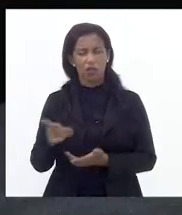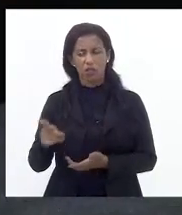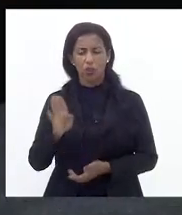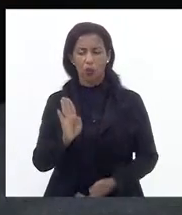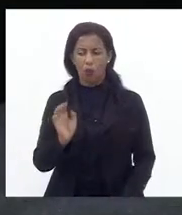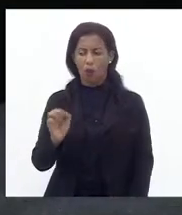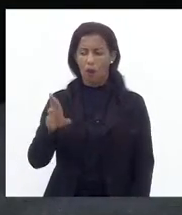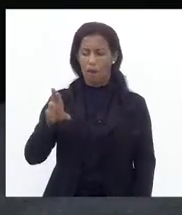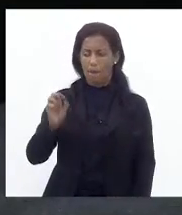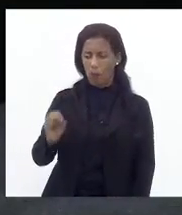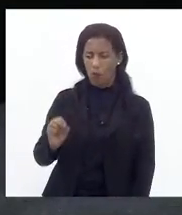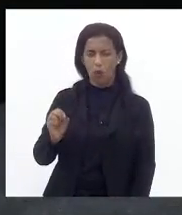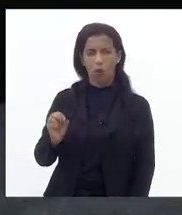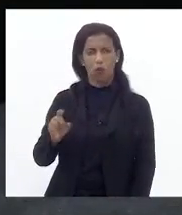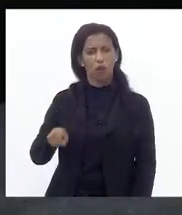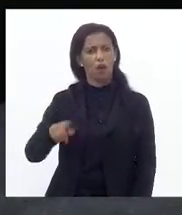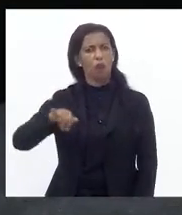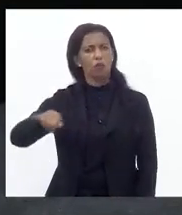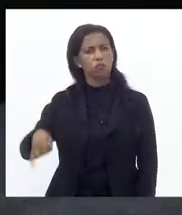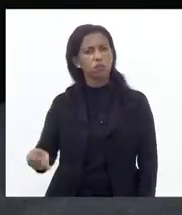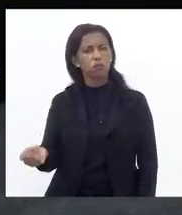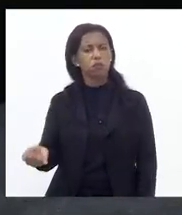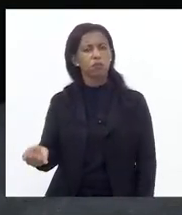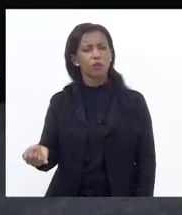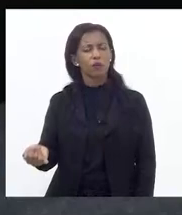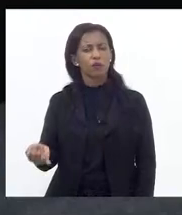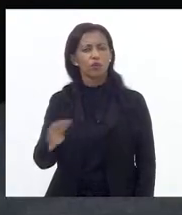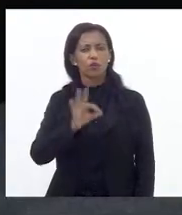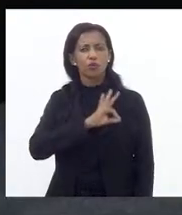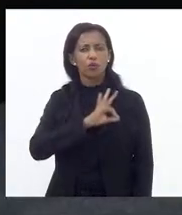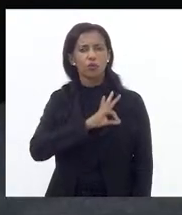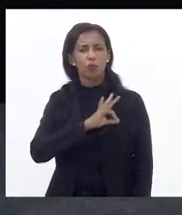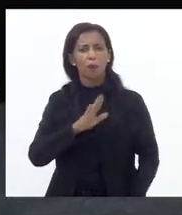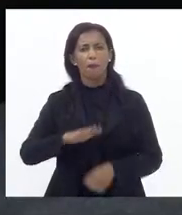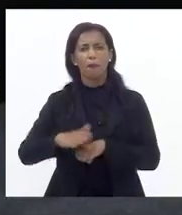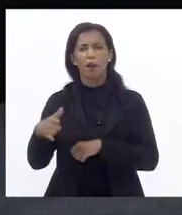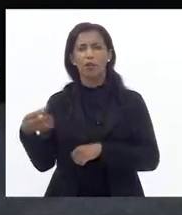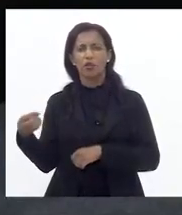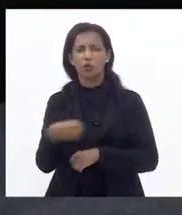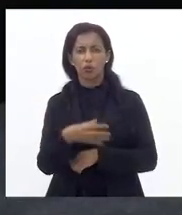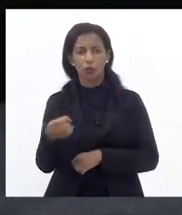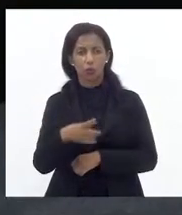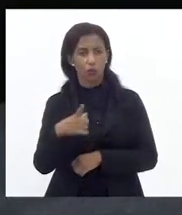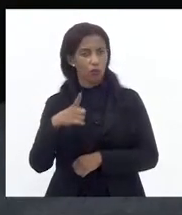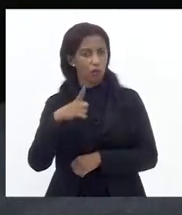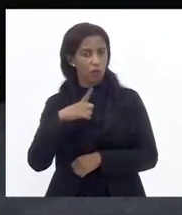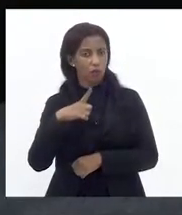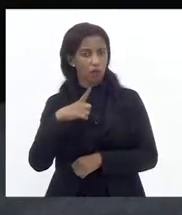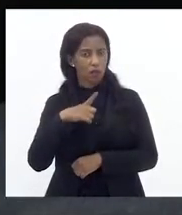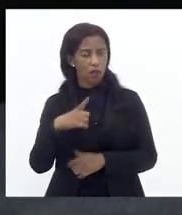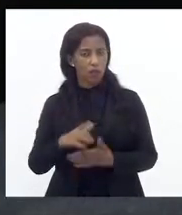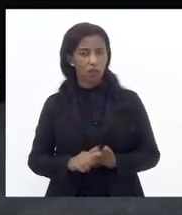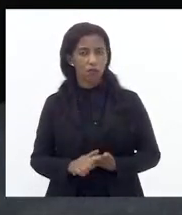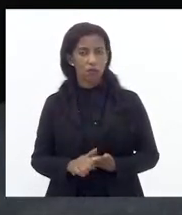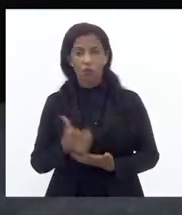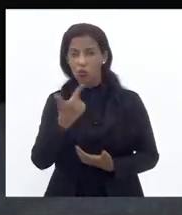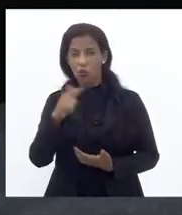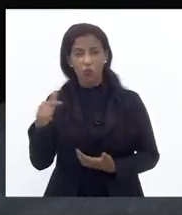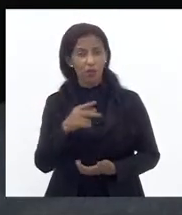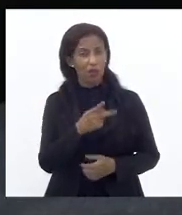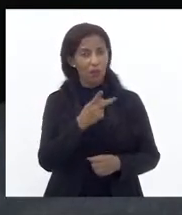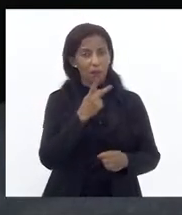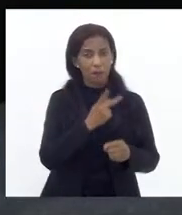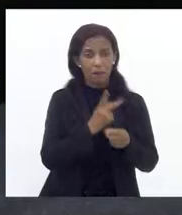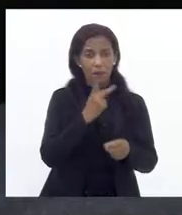permanência é a possibilidade daqueles policiais de mais novos que serão que não terão seus